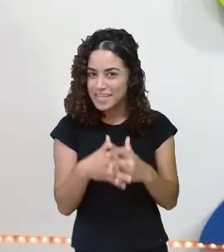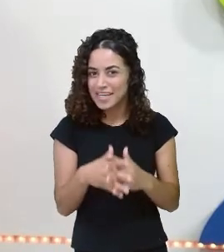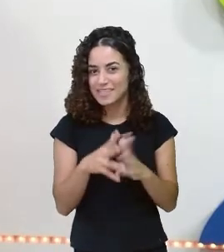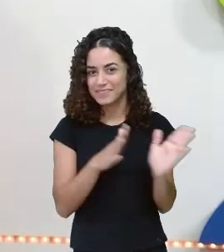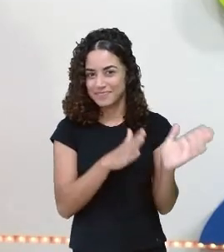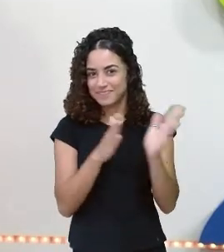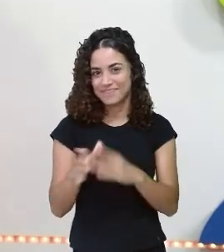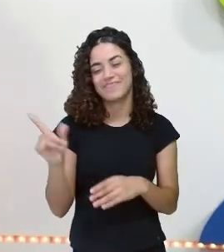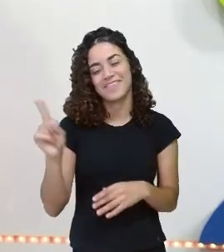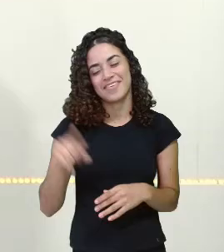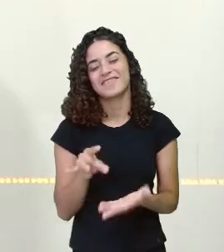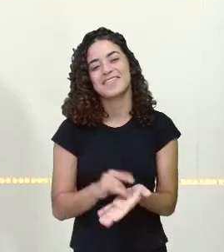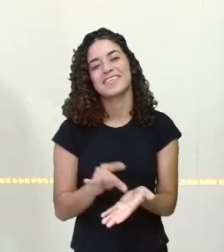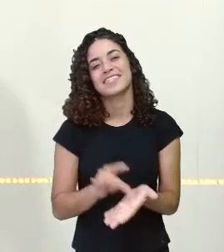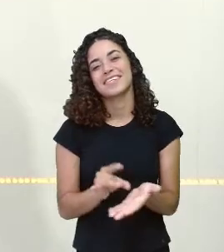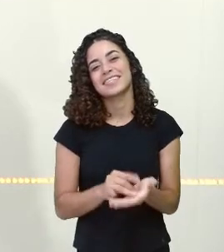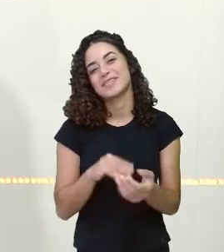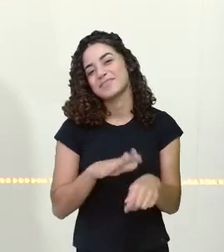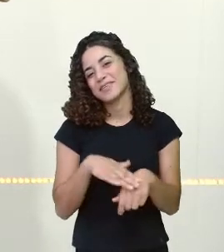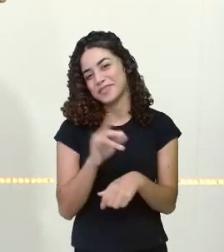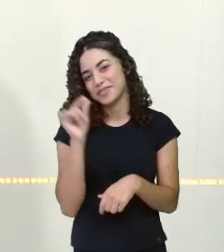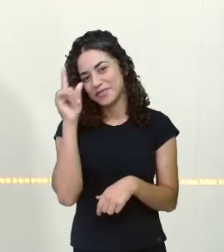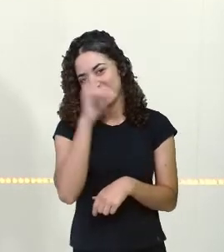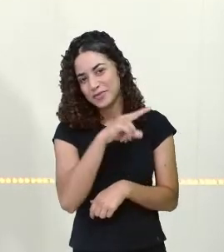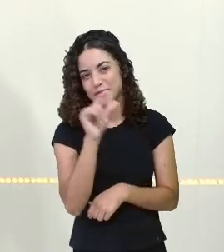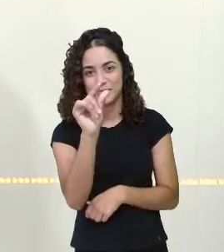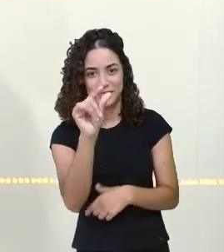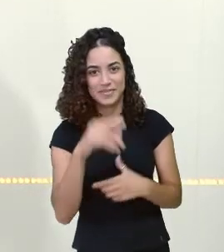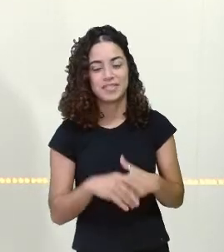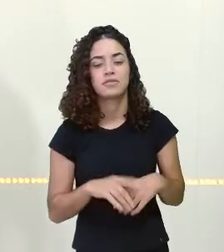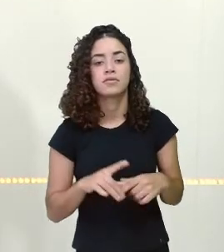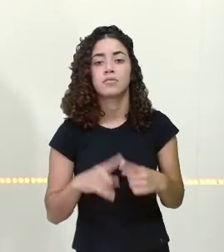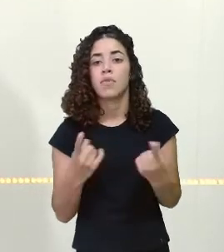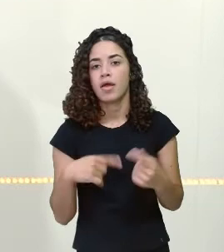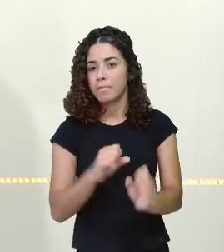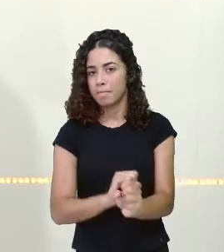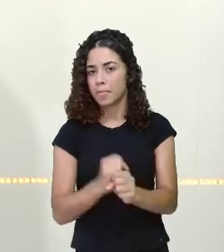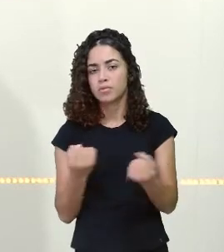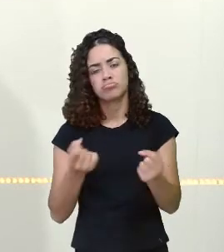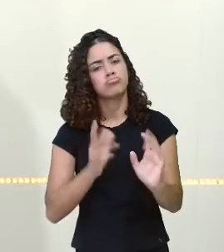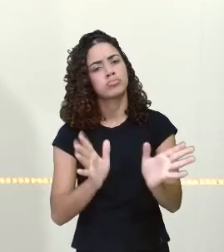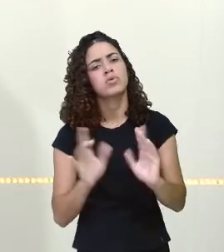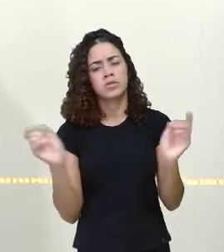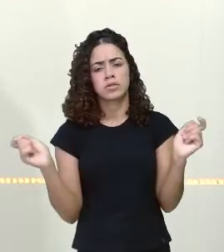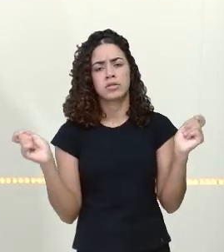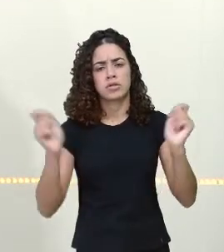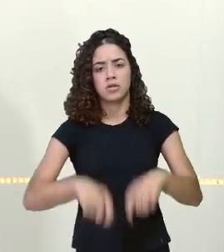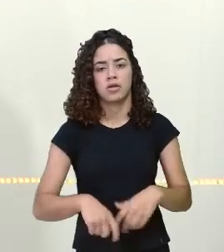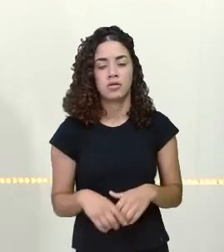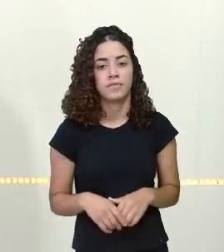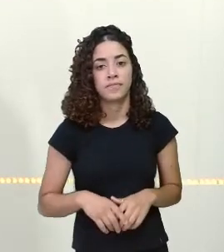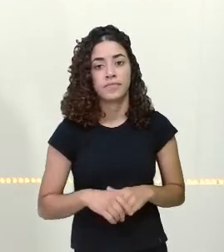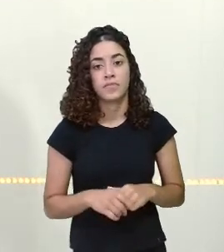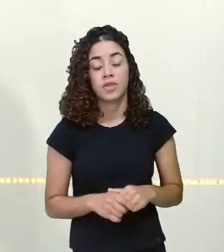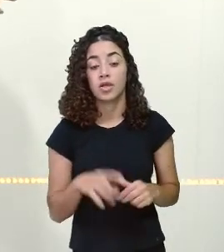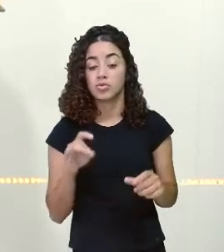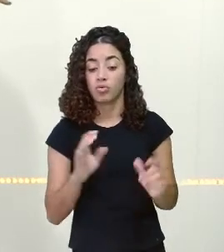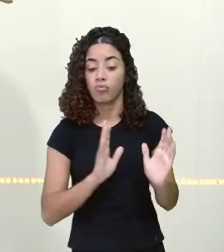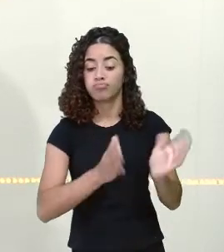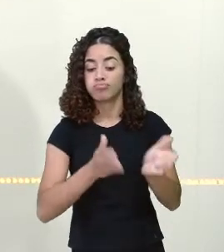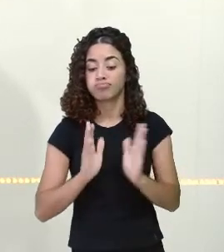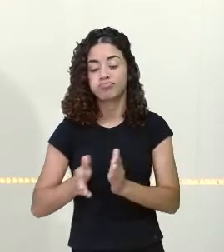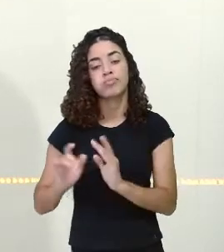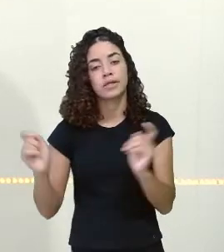aí. Essa daí eu já botei um pouquinho mais difícil, né? Mas não é impossível de resolver não, tá? A gente só vai resolver por